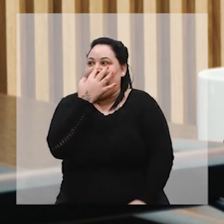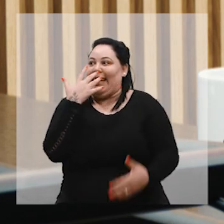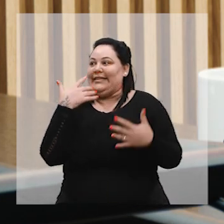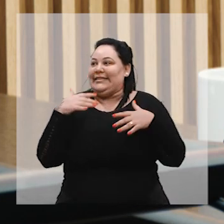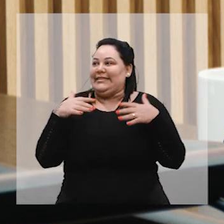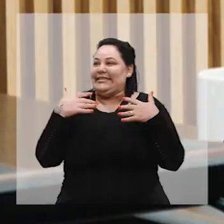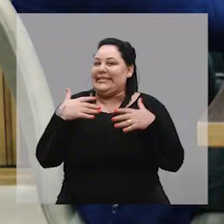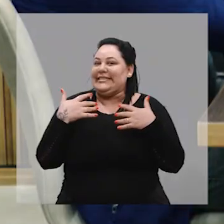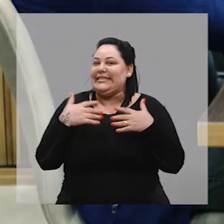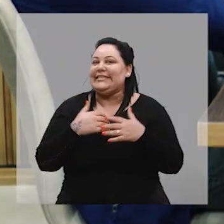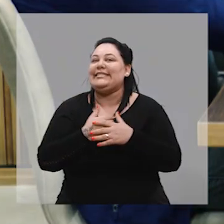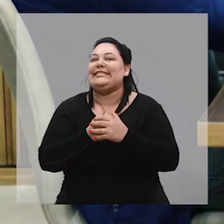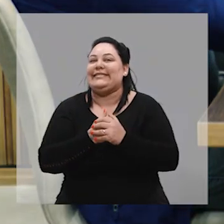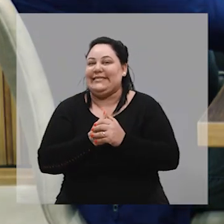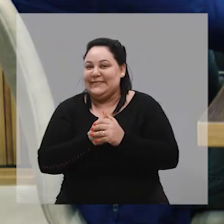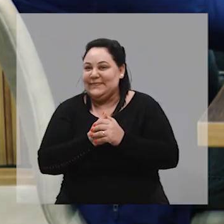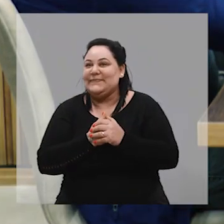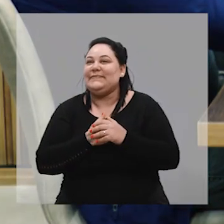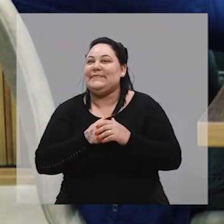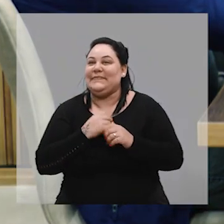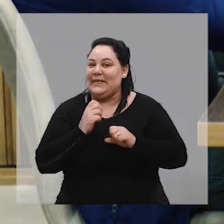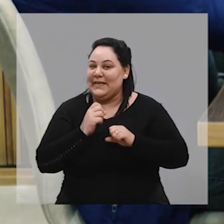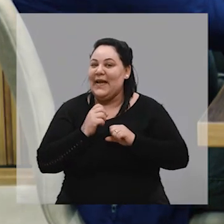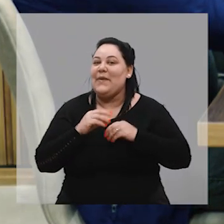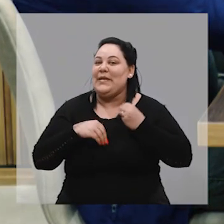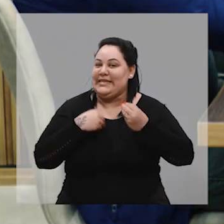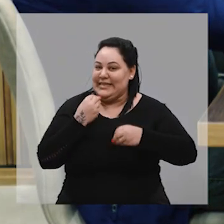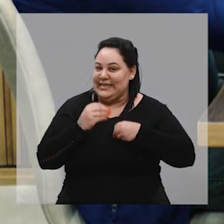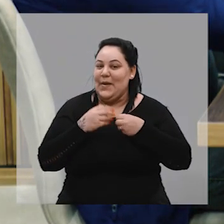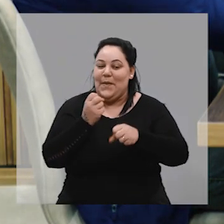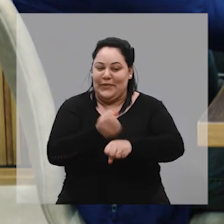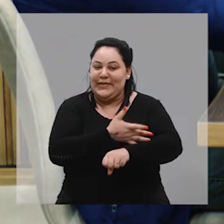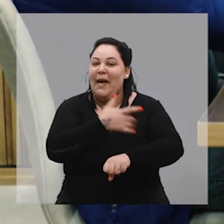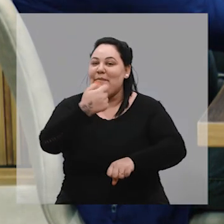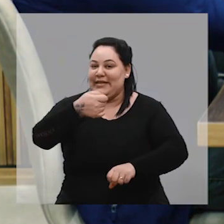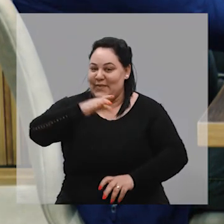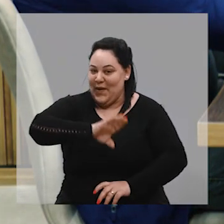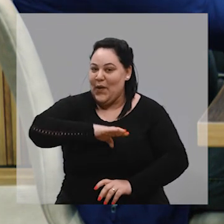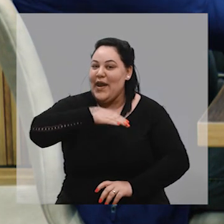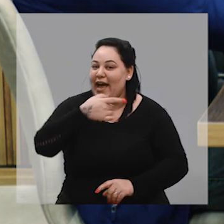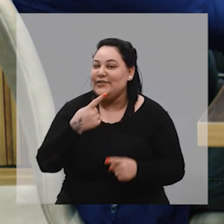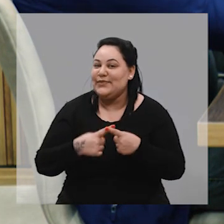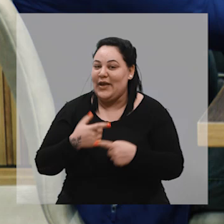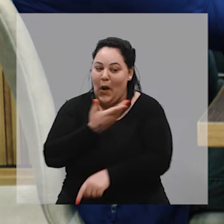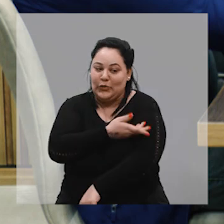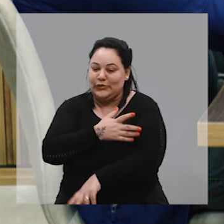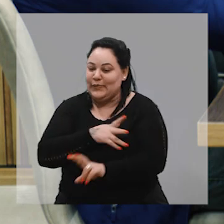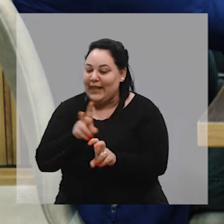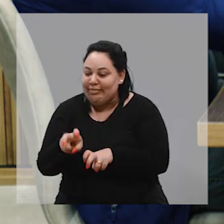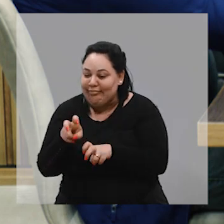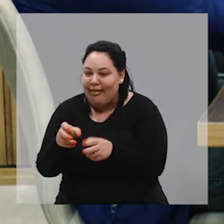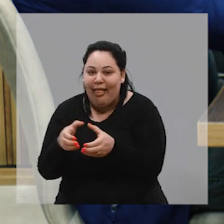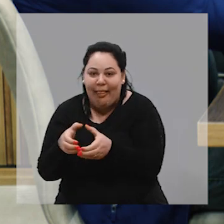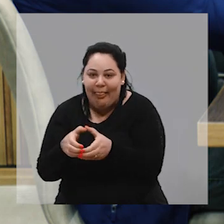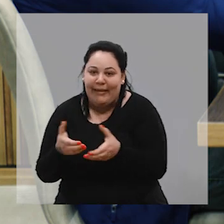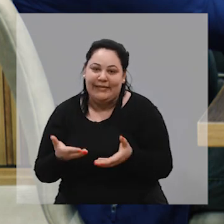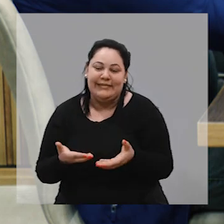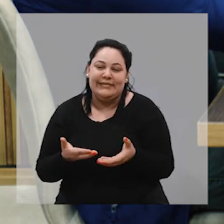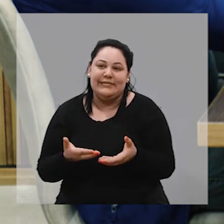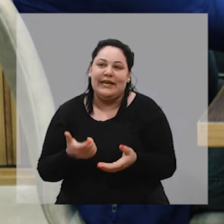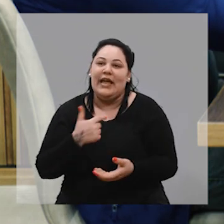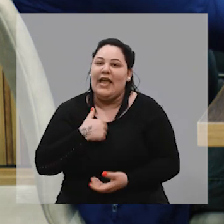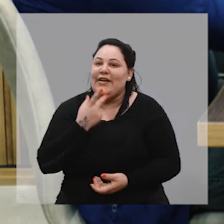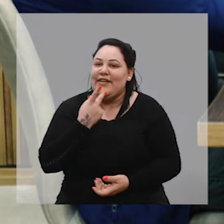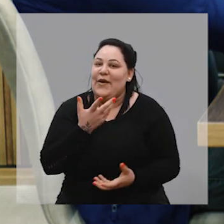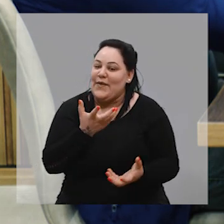missão. Outros 500, cara. Tu tem que ter uma coragem, cara. E tu vem do interior assim, sabe? Então,